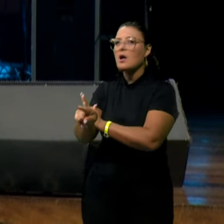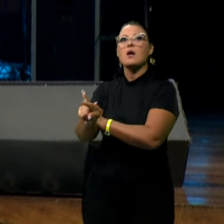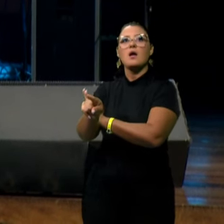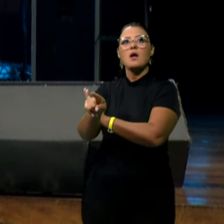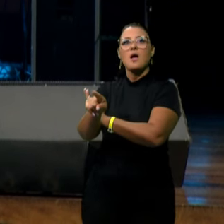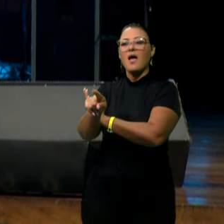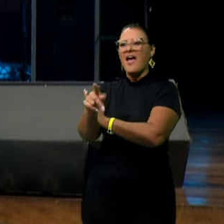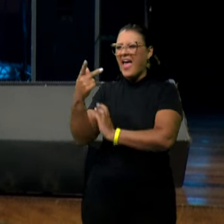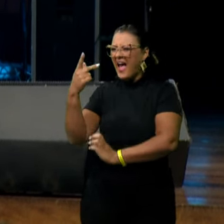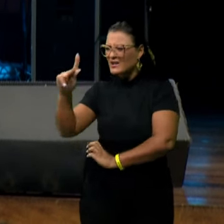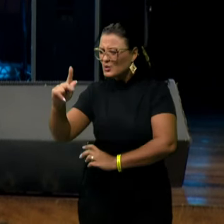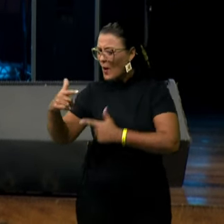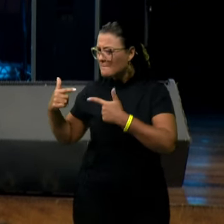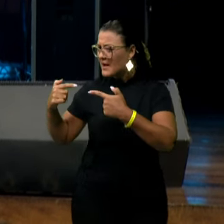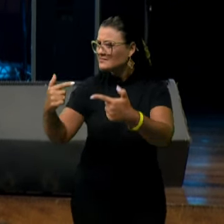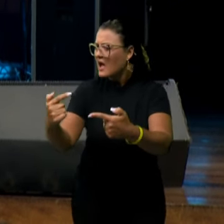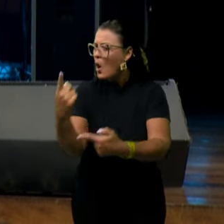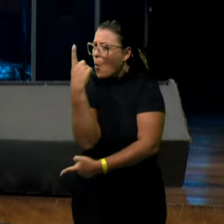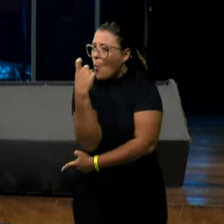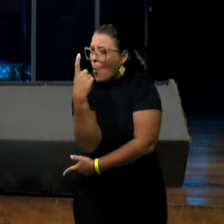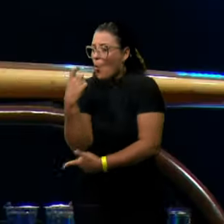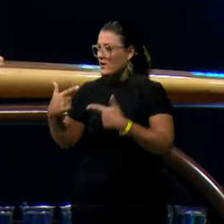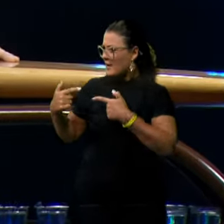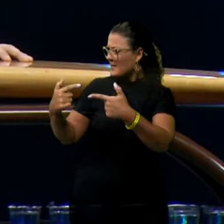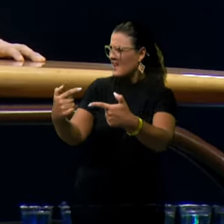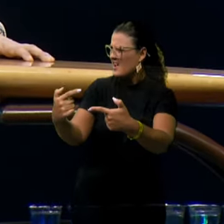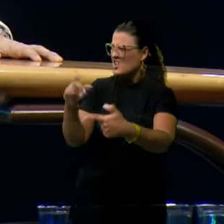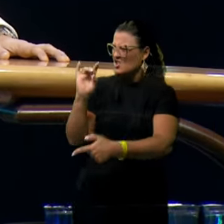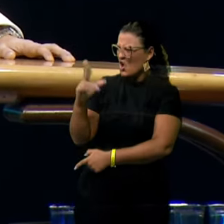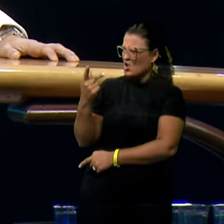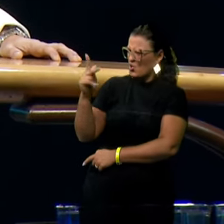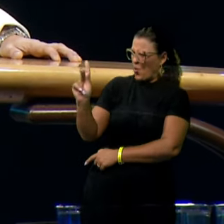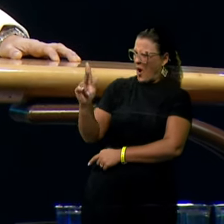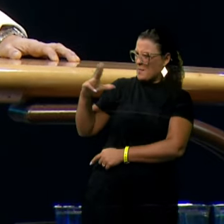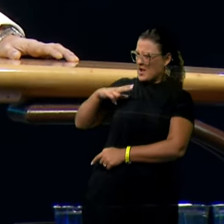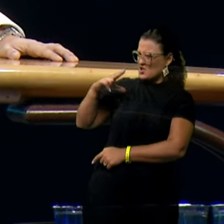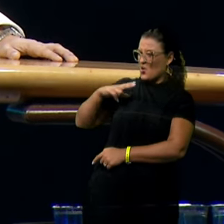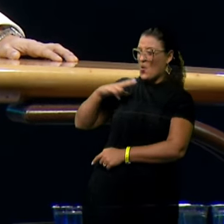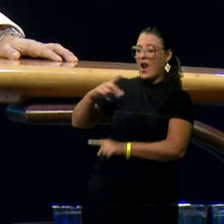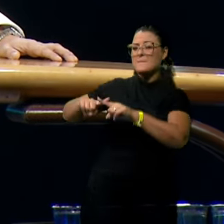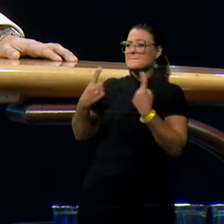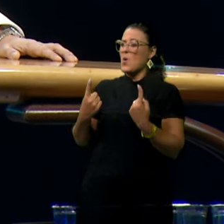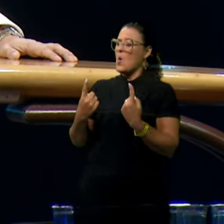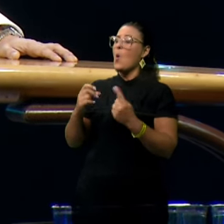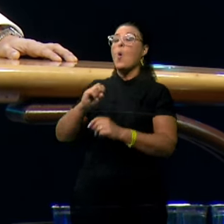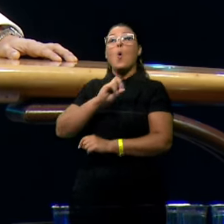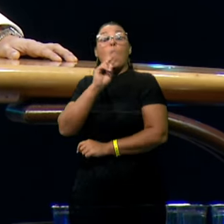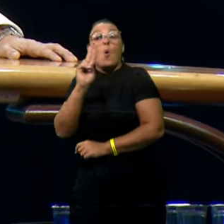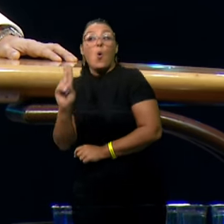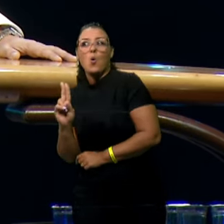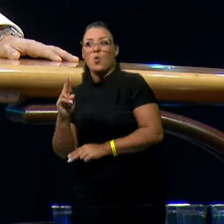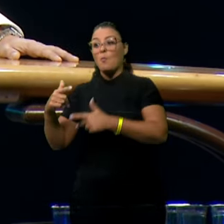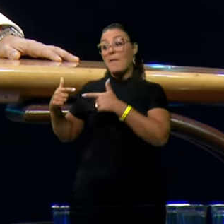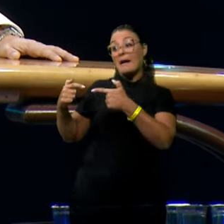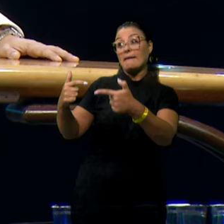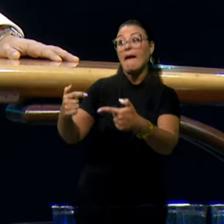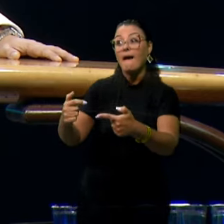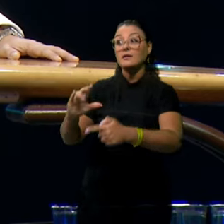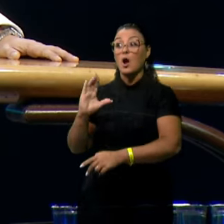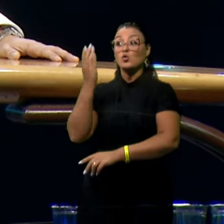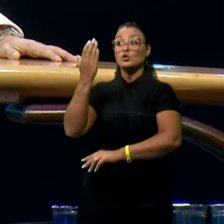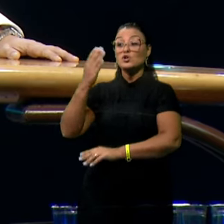batalha Porque será que essa batalha é só sua ou é uma batalha que tá acontecendo na nação no mundo e